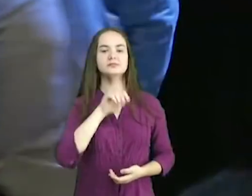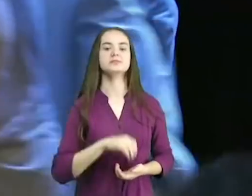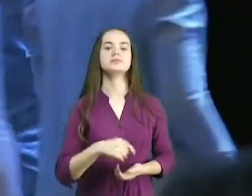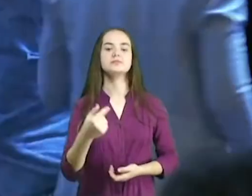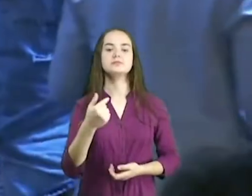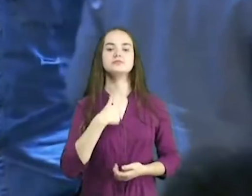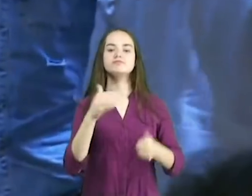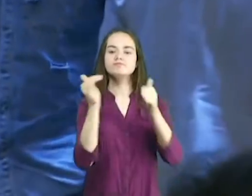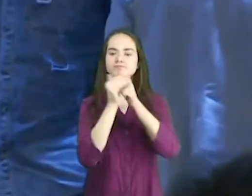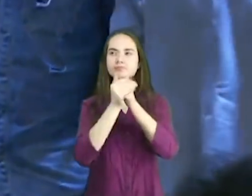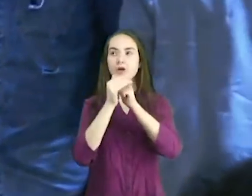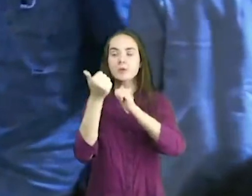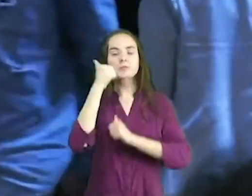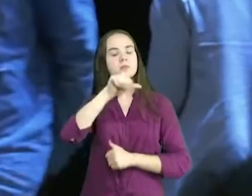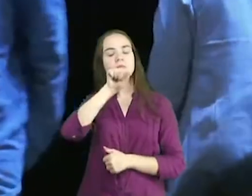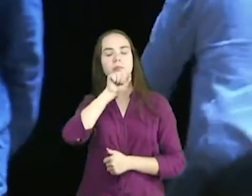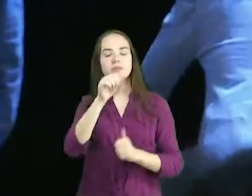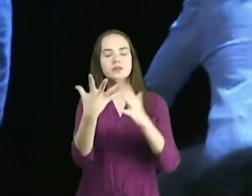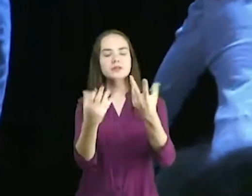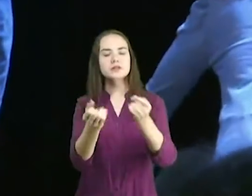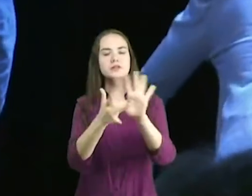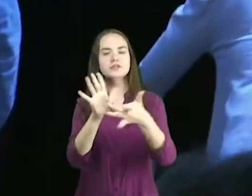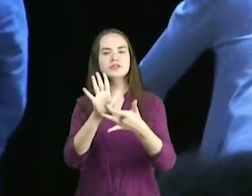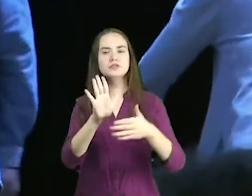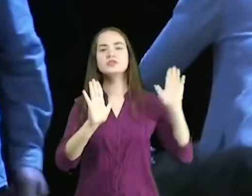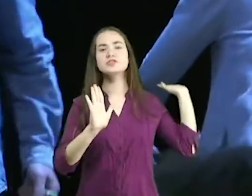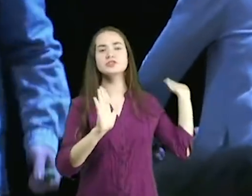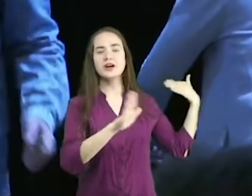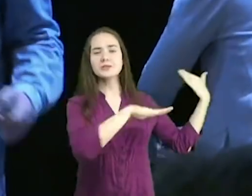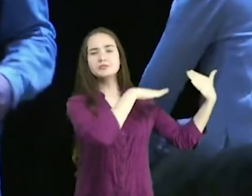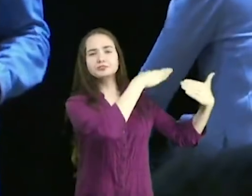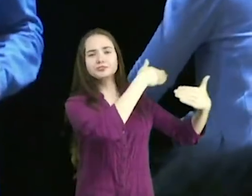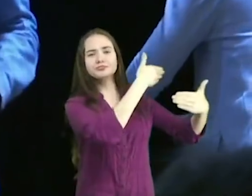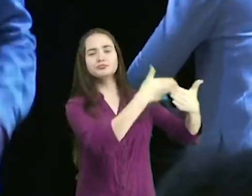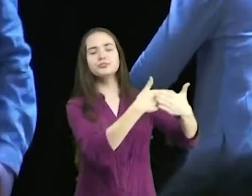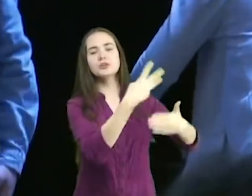Eu oro pela conversão da minha mãe há 30 anos.